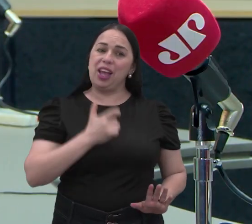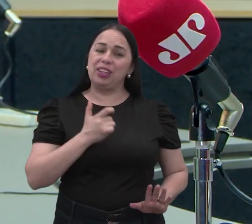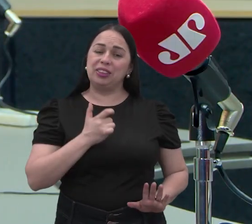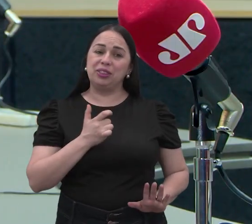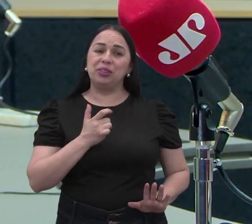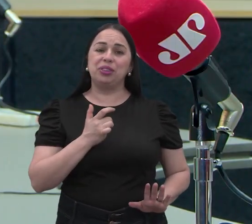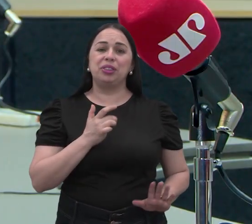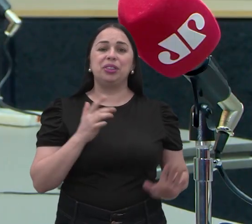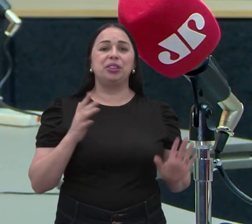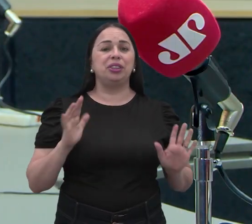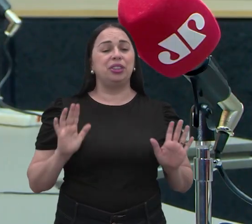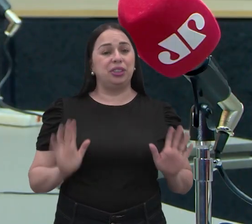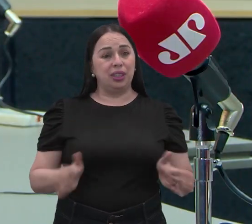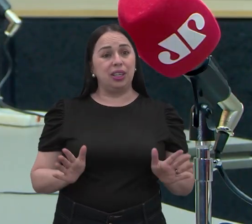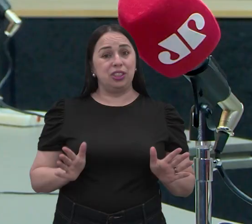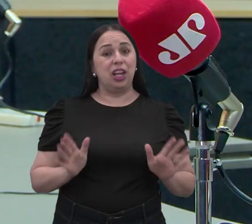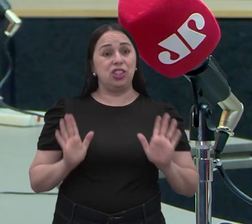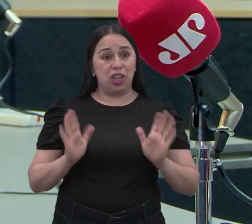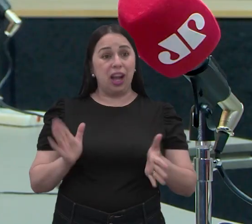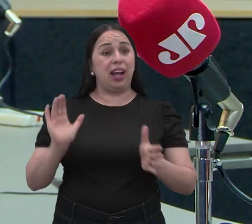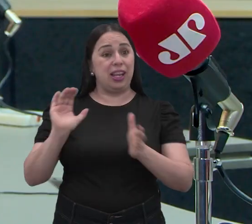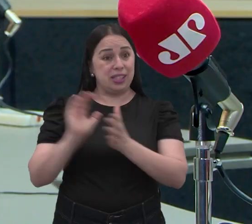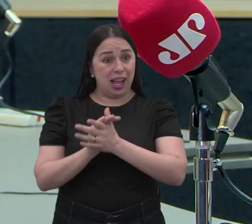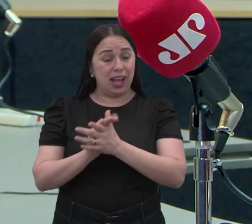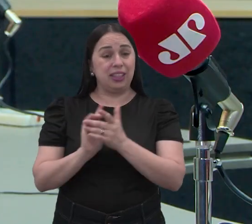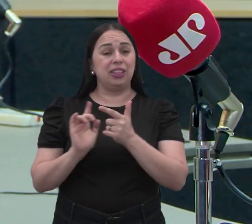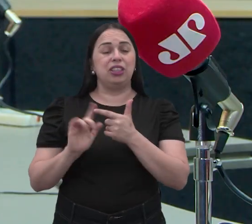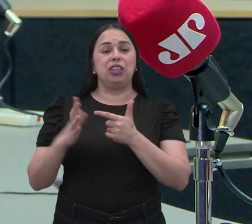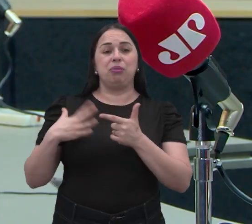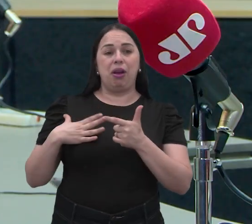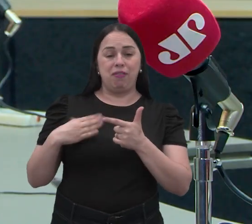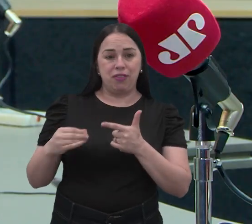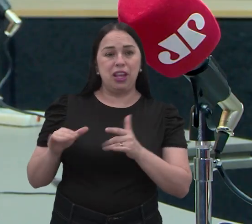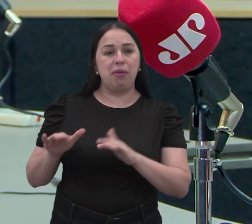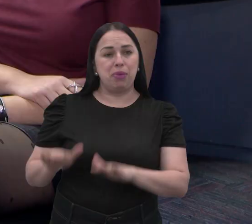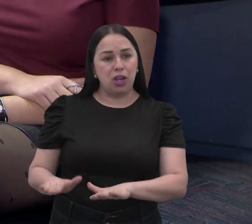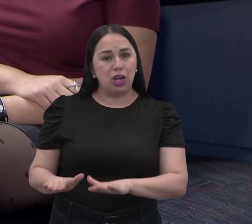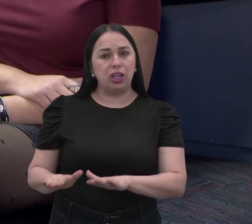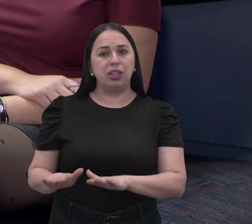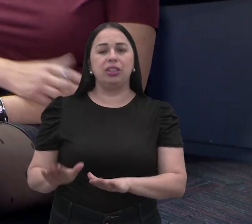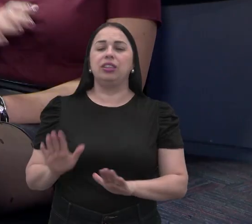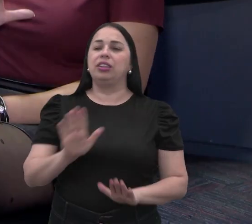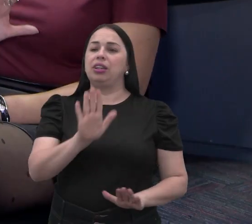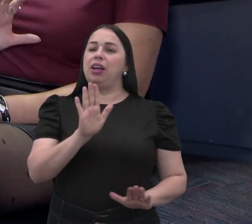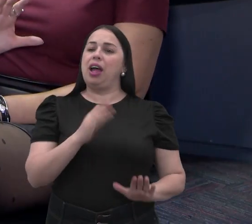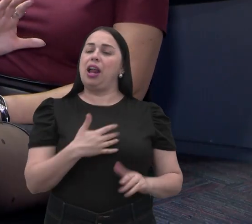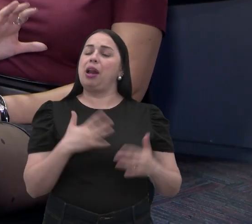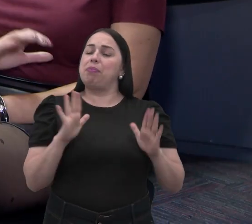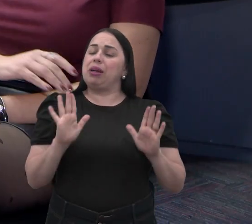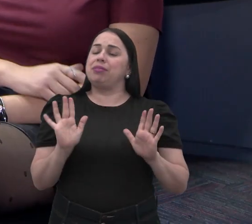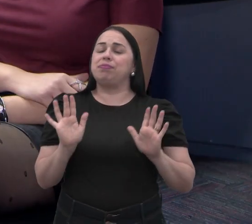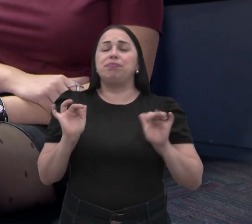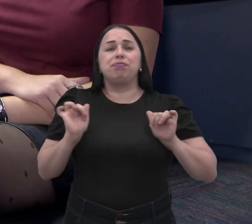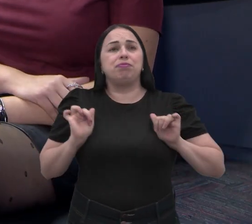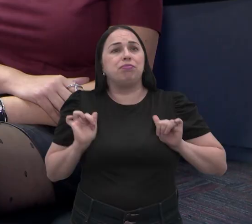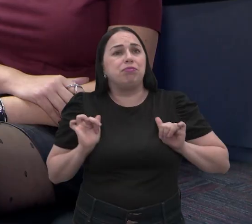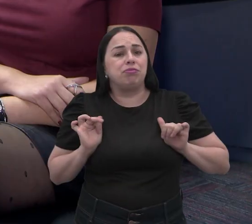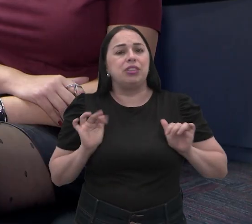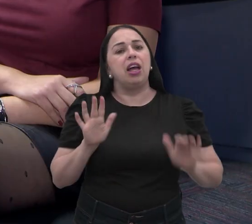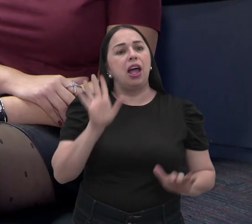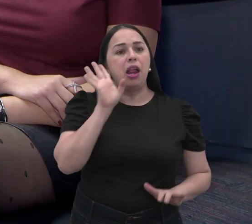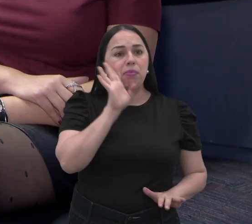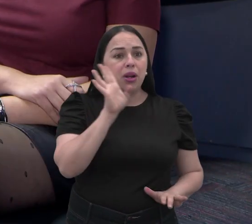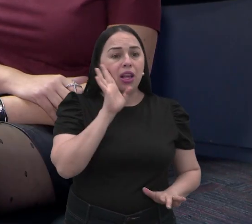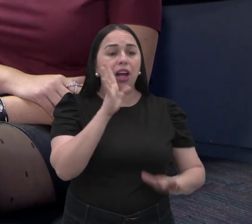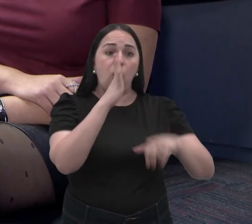mais... Como eu já tinha, né, já era casado, já tinha uma filha pequena... Você era então, mais contido.